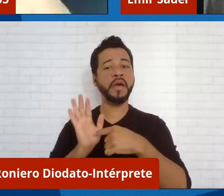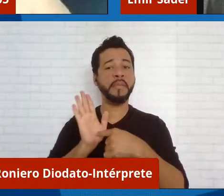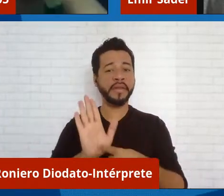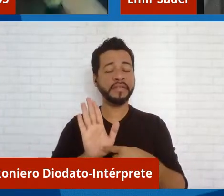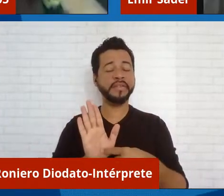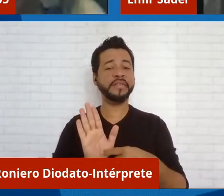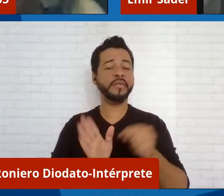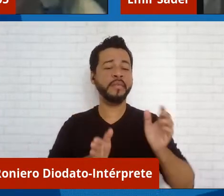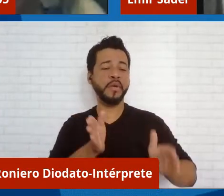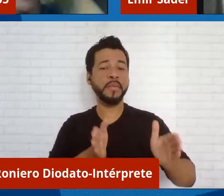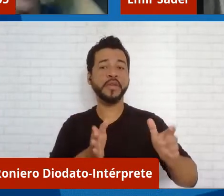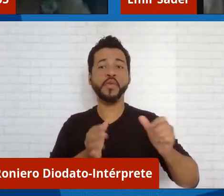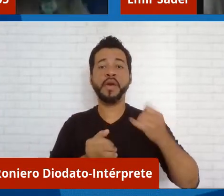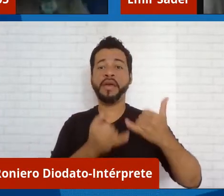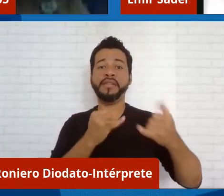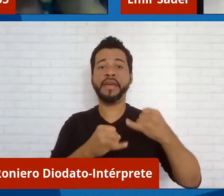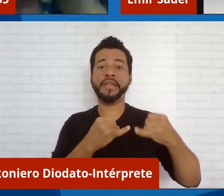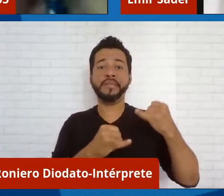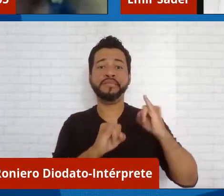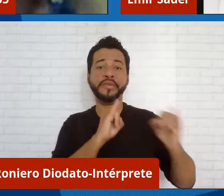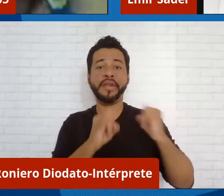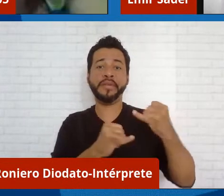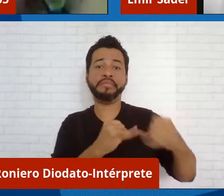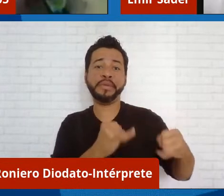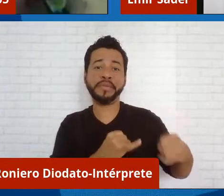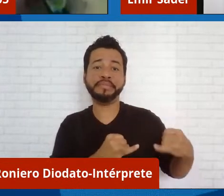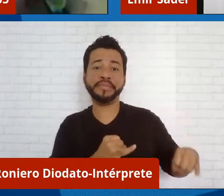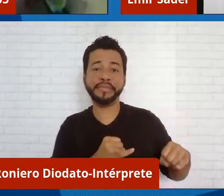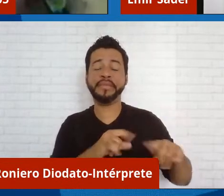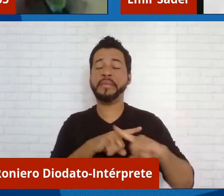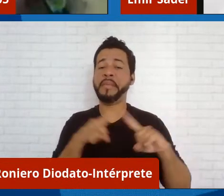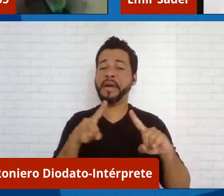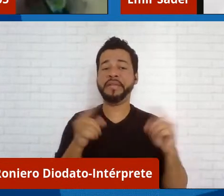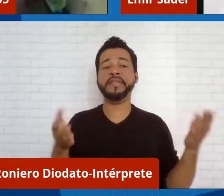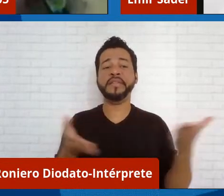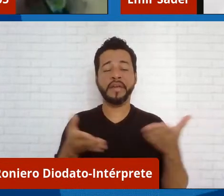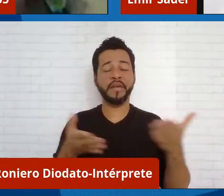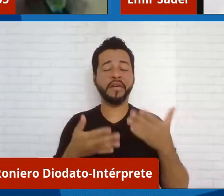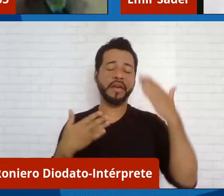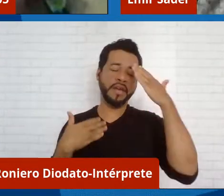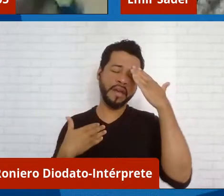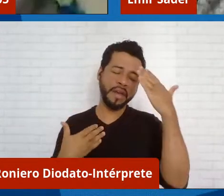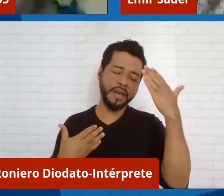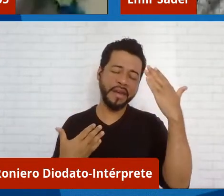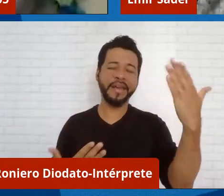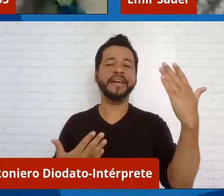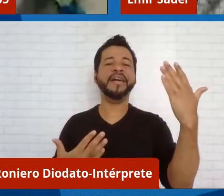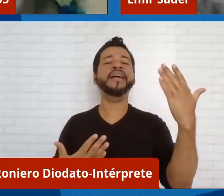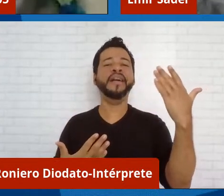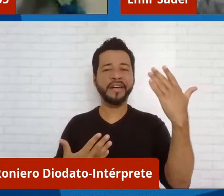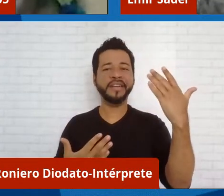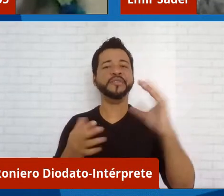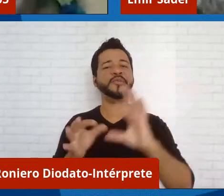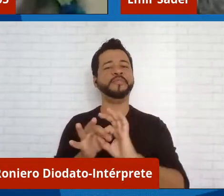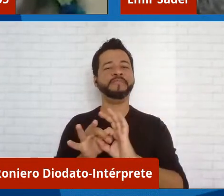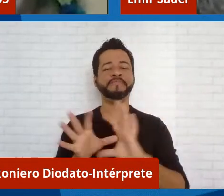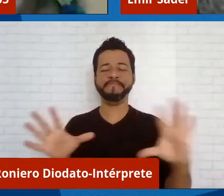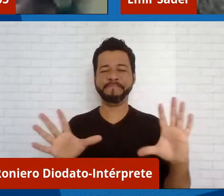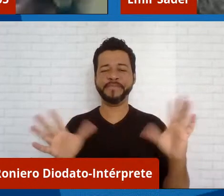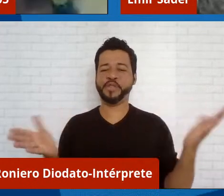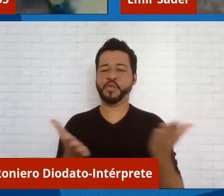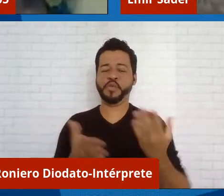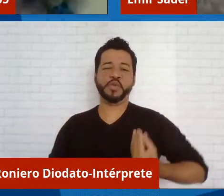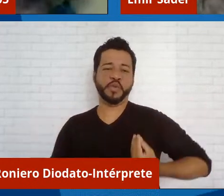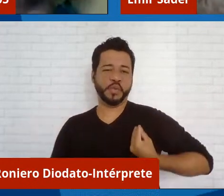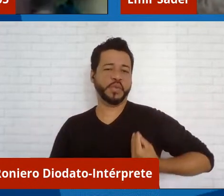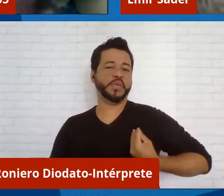você caiu. Fiz sua apresentação e a gente agora agradece muito a sua disponibilidade de estar aqui com a